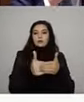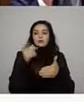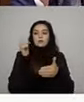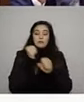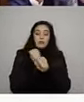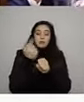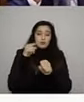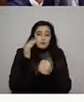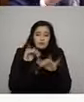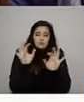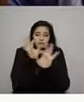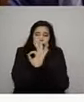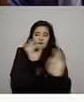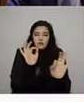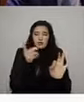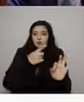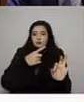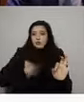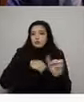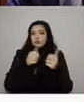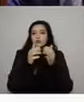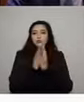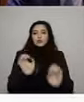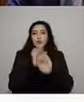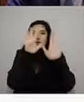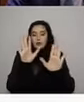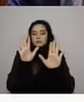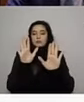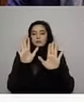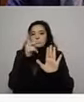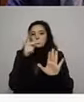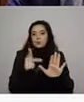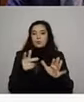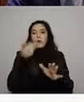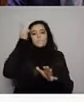ótimo. Acho que ficámos todos mais esclarecidos sobre o que se passa nos bombeiros de Paço